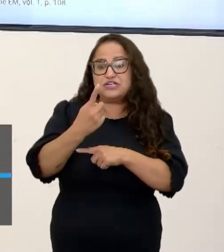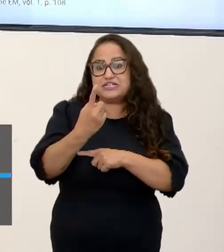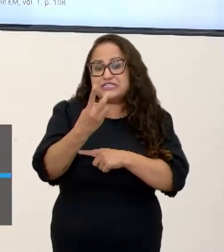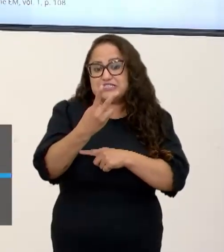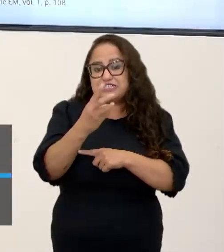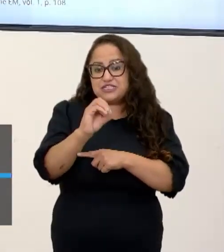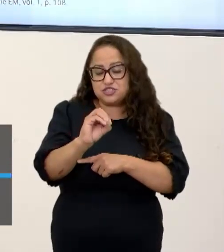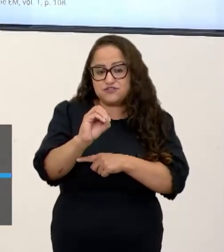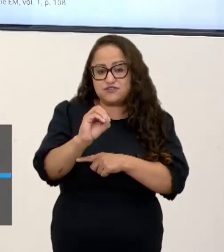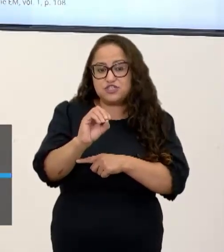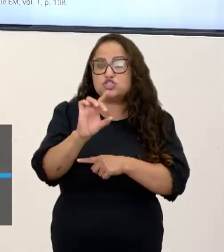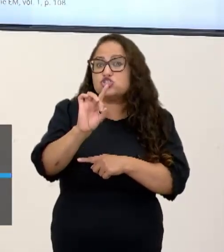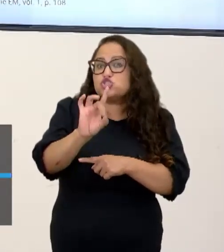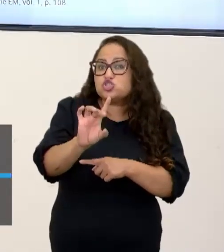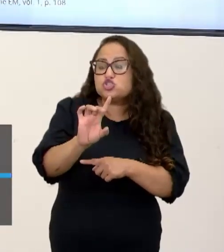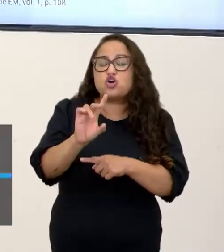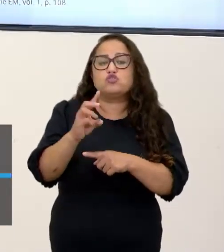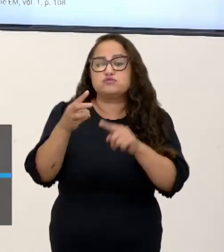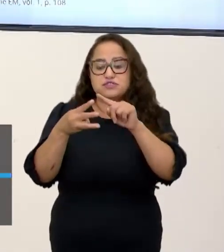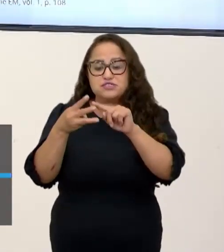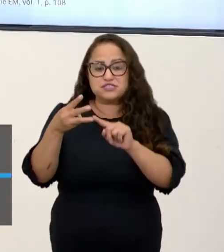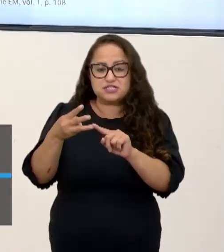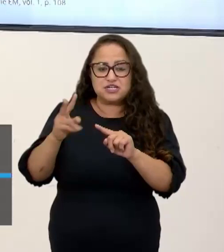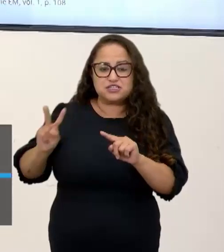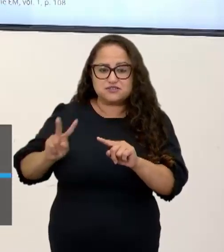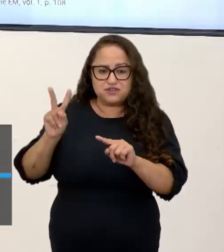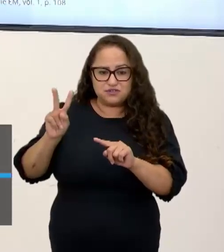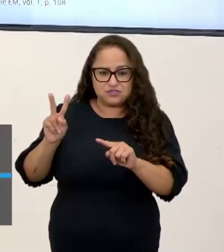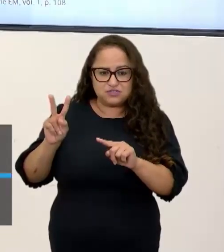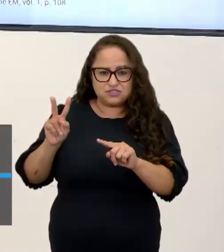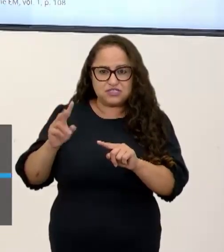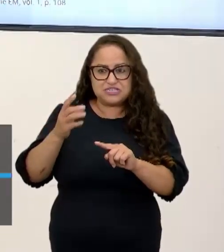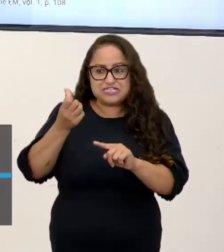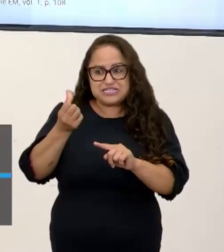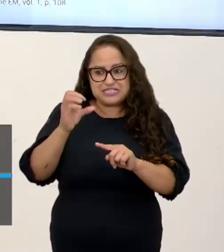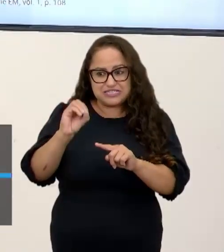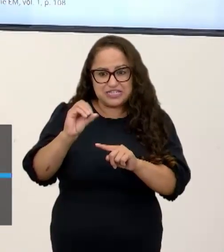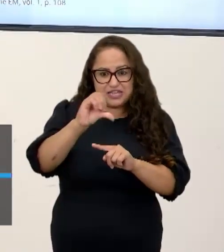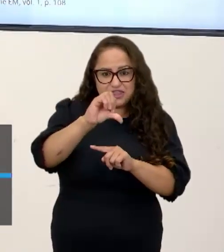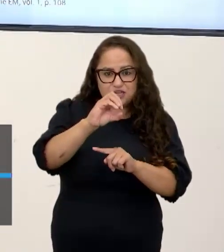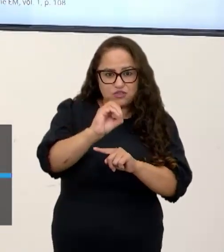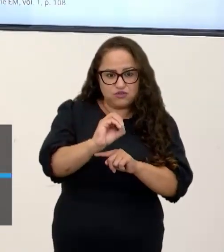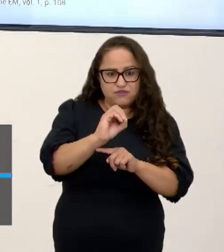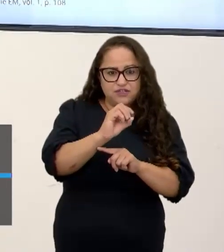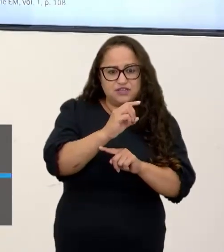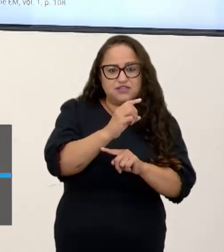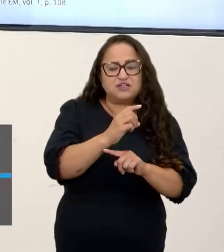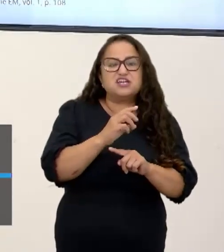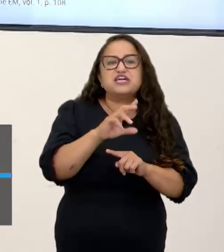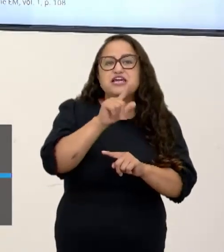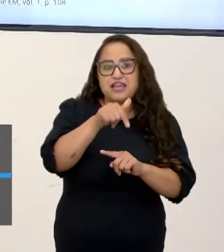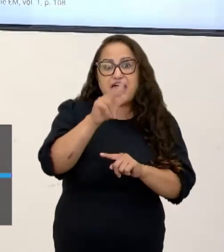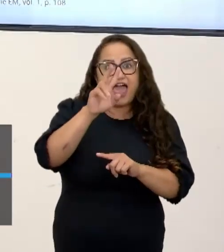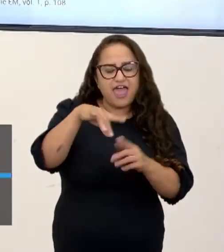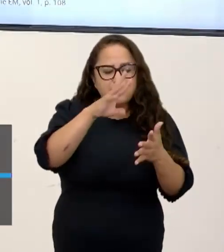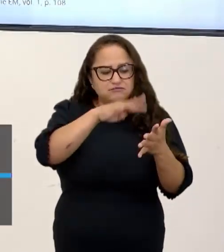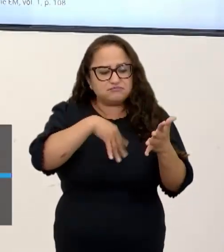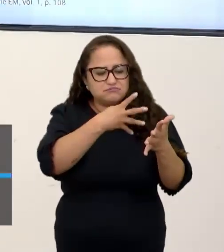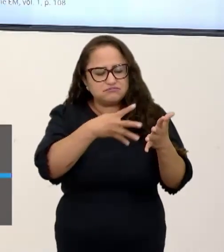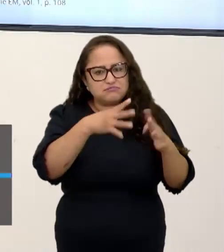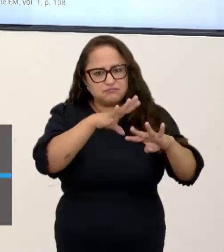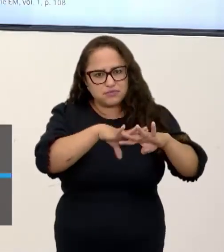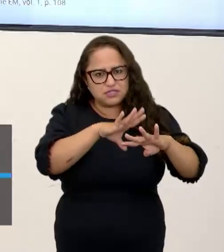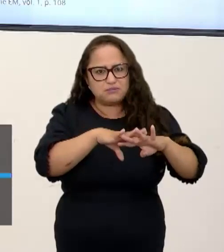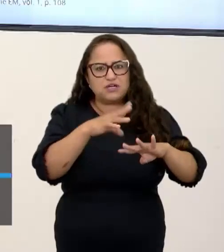no caso do hexágono, somente esses três valores, 60, 90 e 120, eles são da tabuada do 360, ou seja, dá para